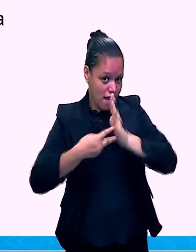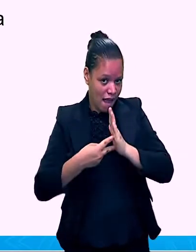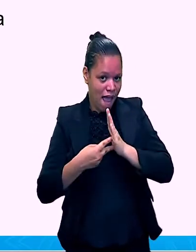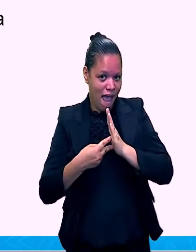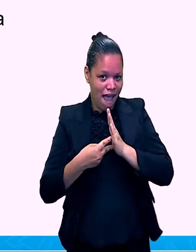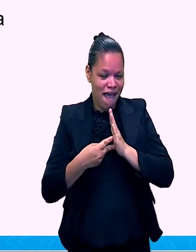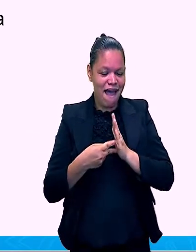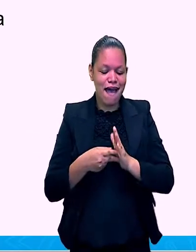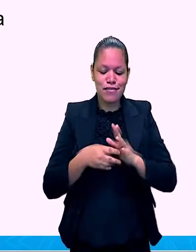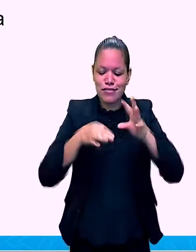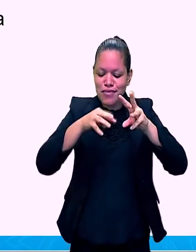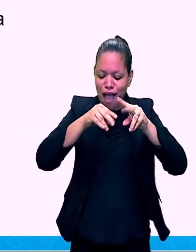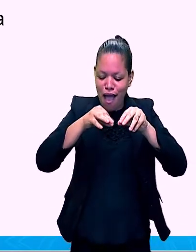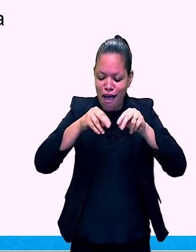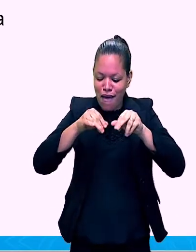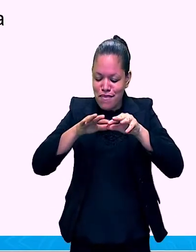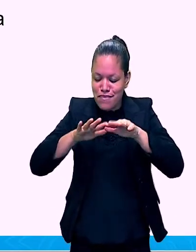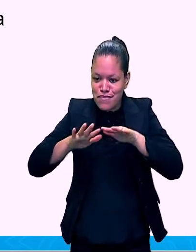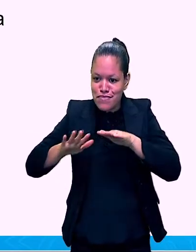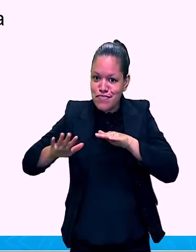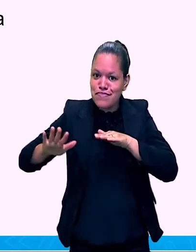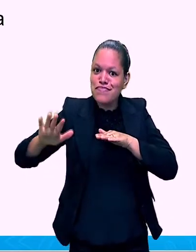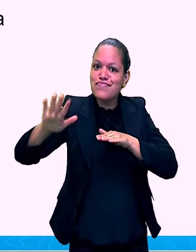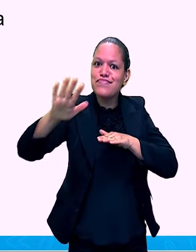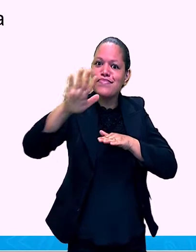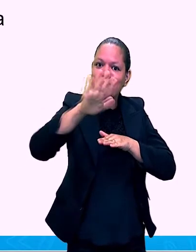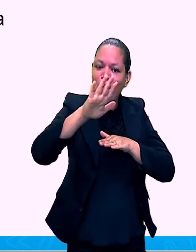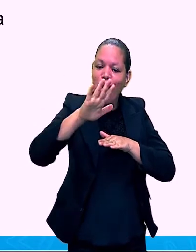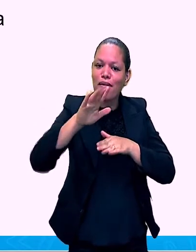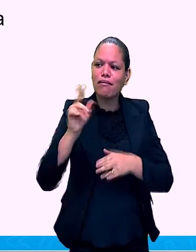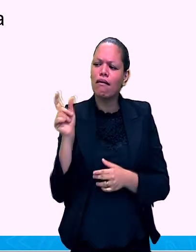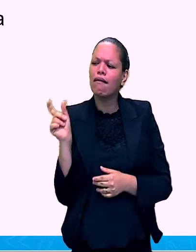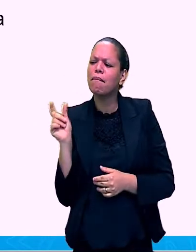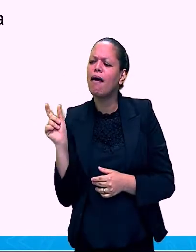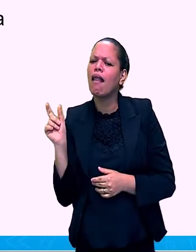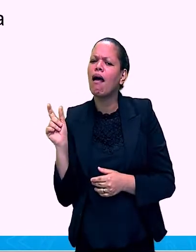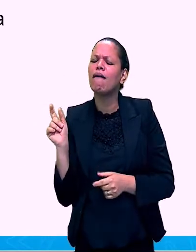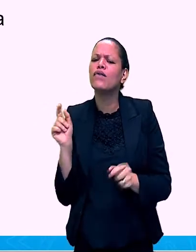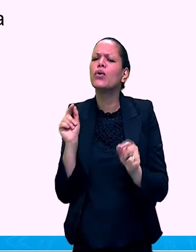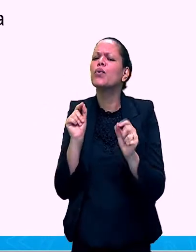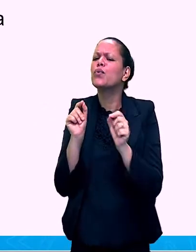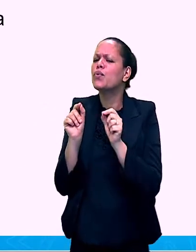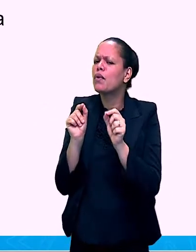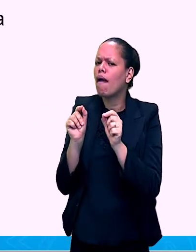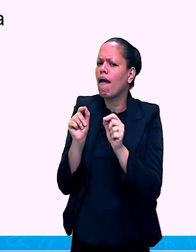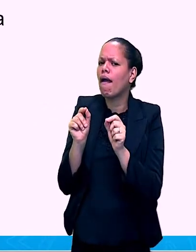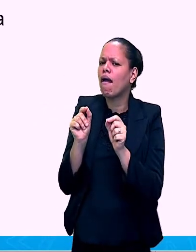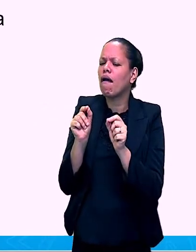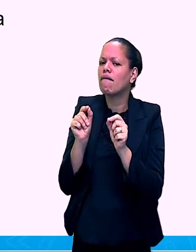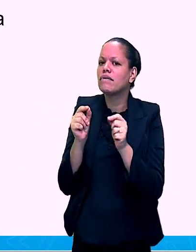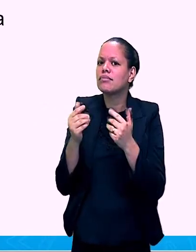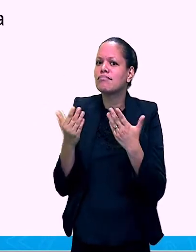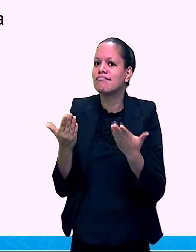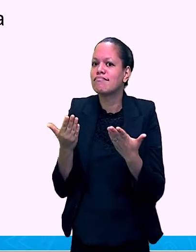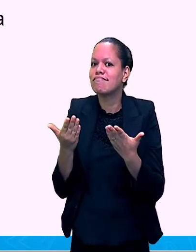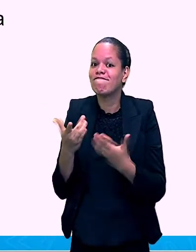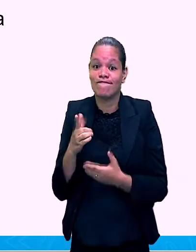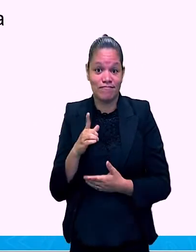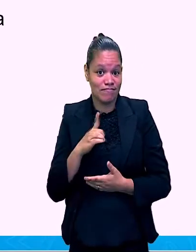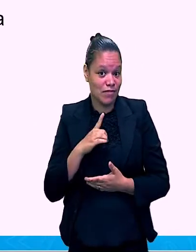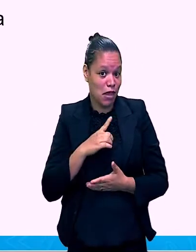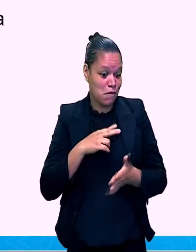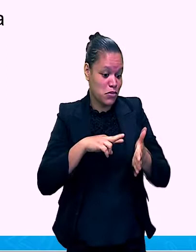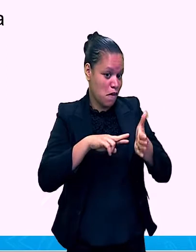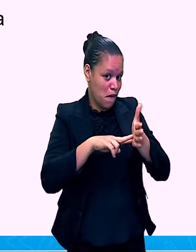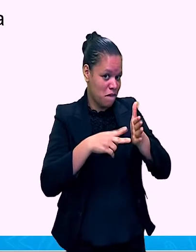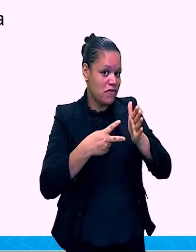falar muito sobre isso hoje. A palavra território, o que é isto para você? Aqui nós temos o seguinte